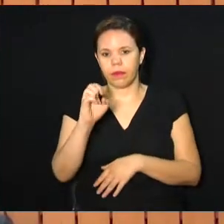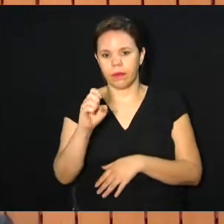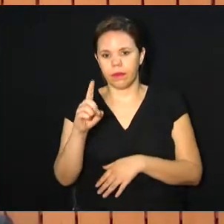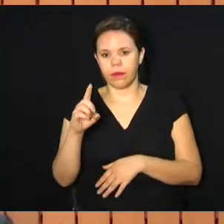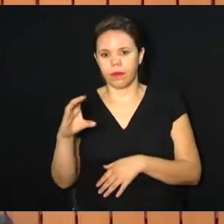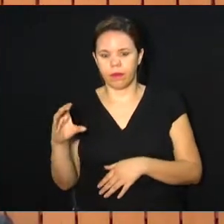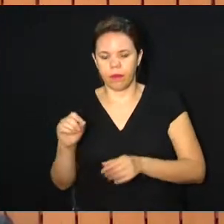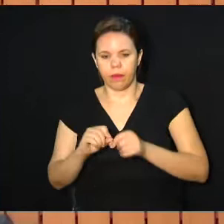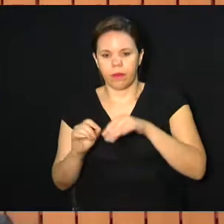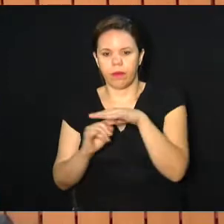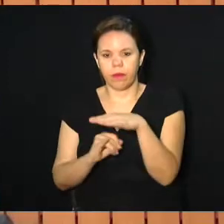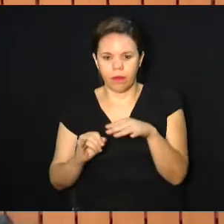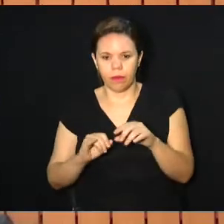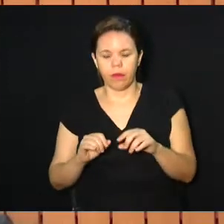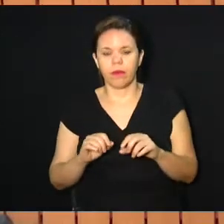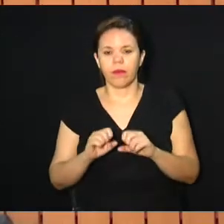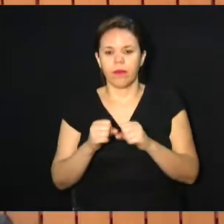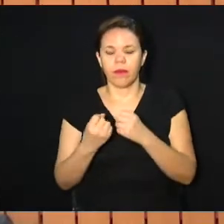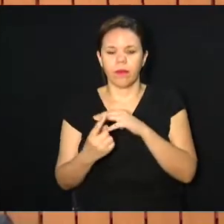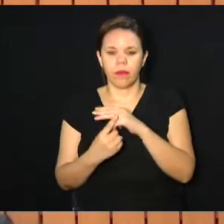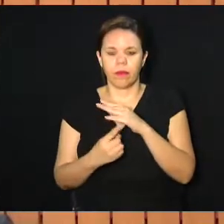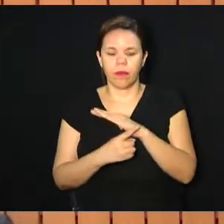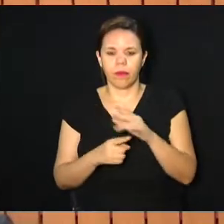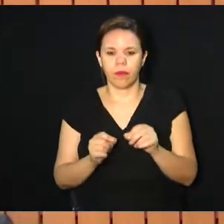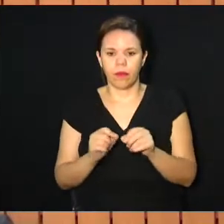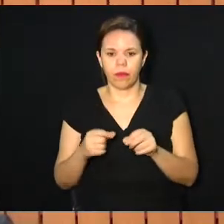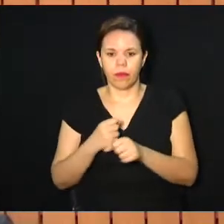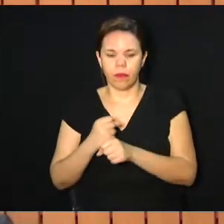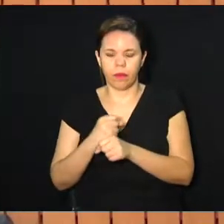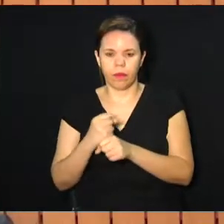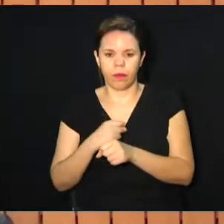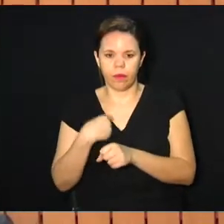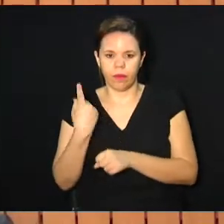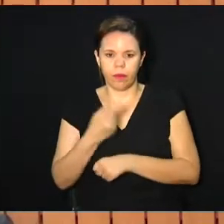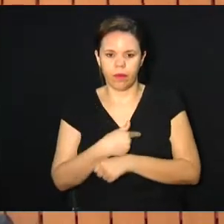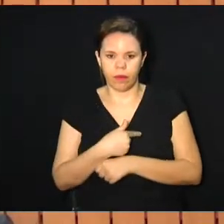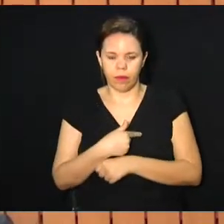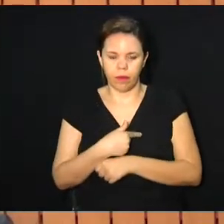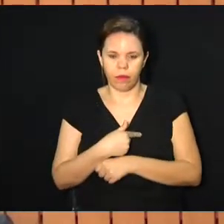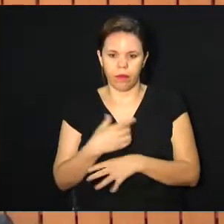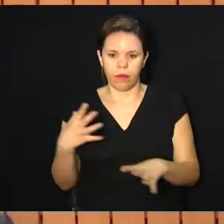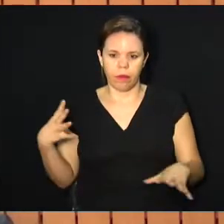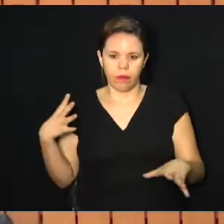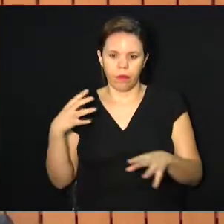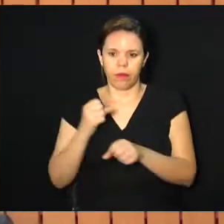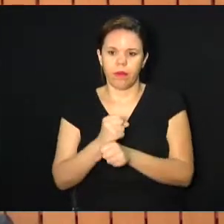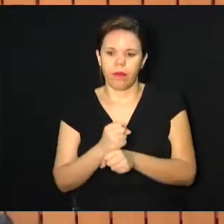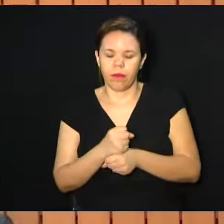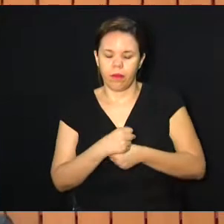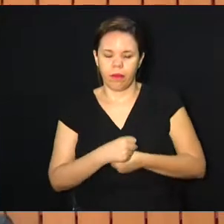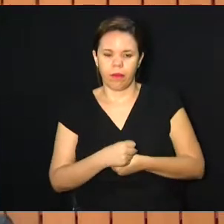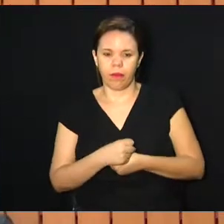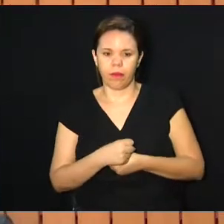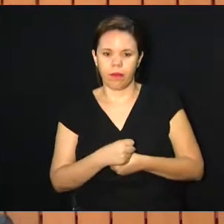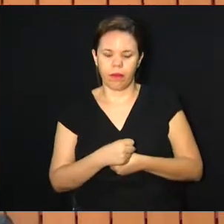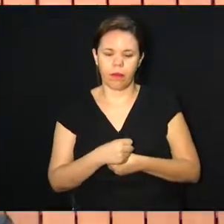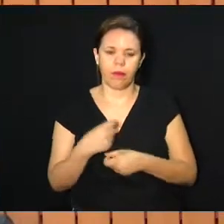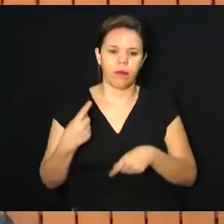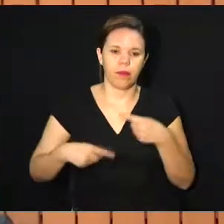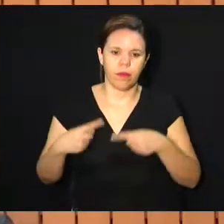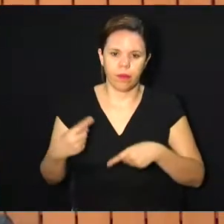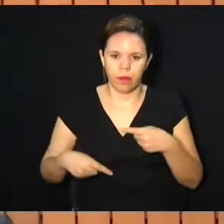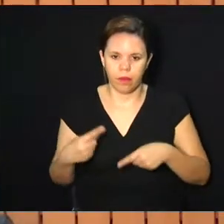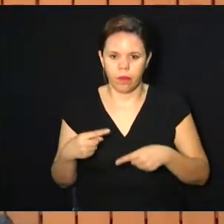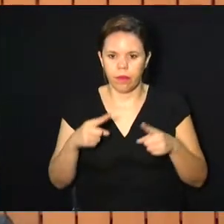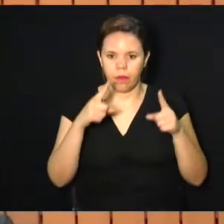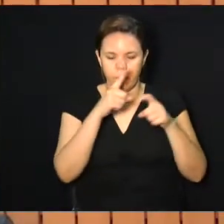estudado esse assunto há alguns anos, veio colaborar com o que a gente acumulou, e que é um debate que é bastante difícil, não